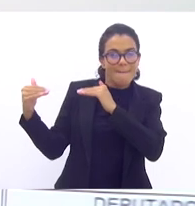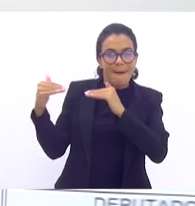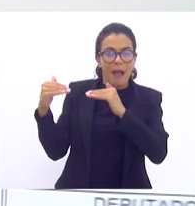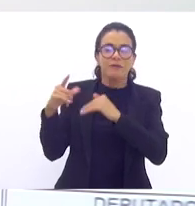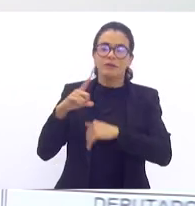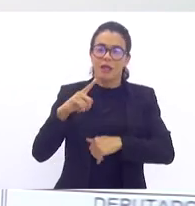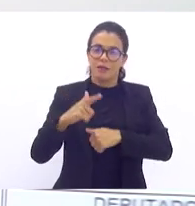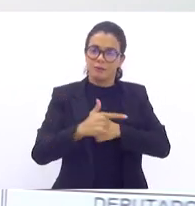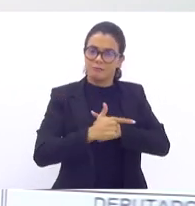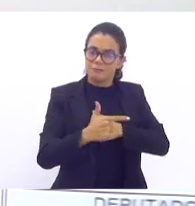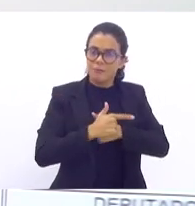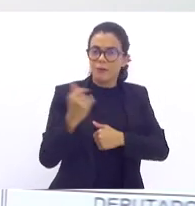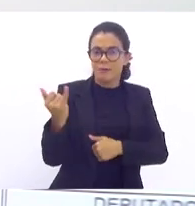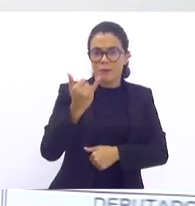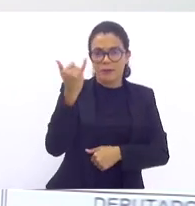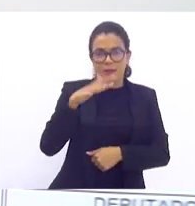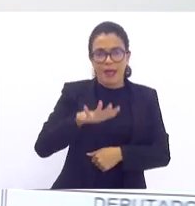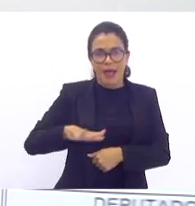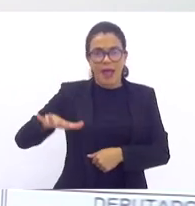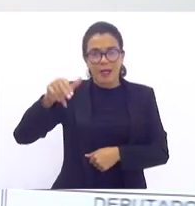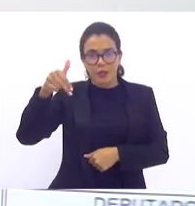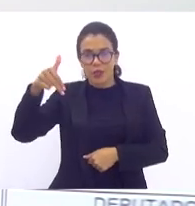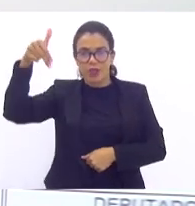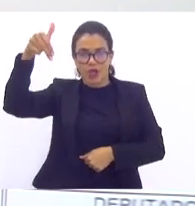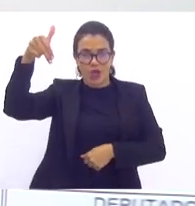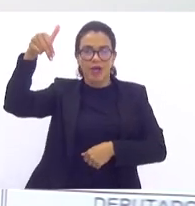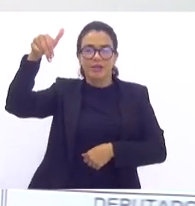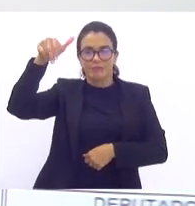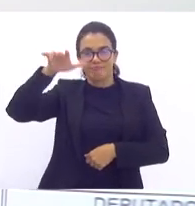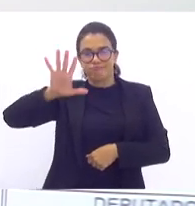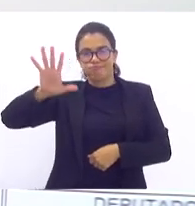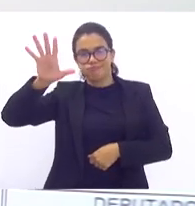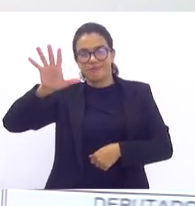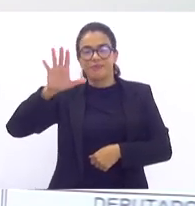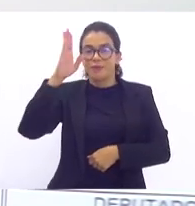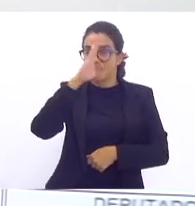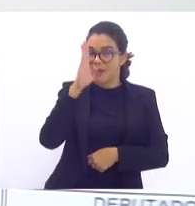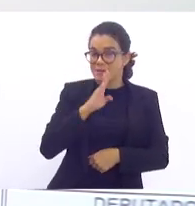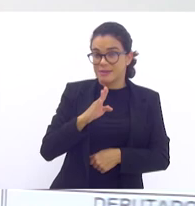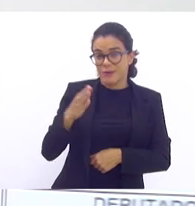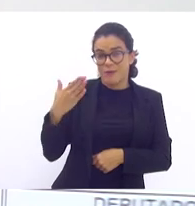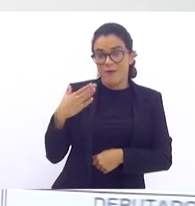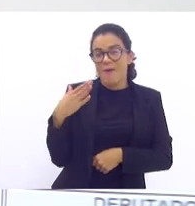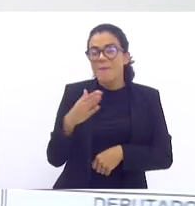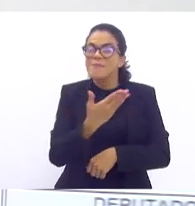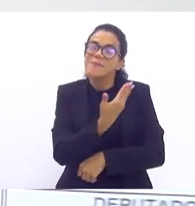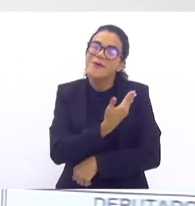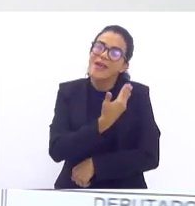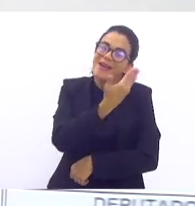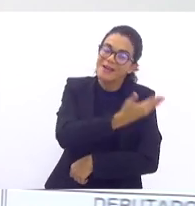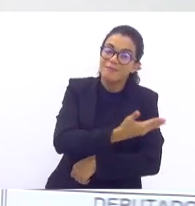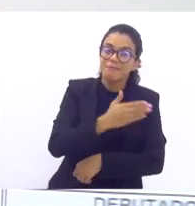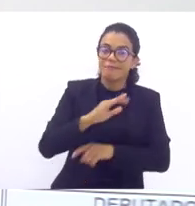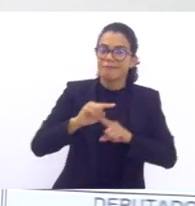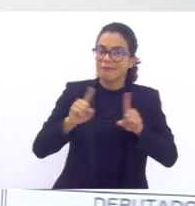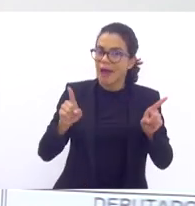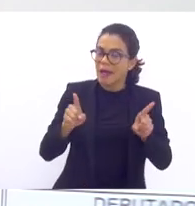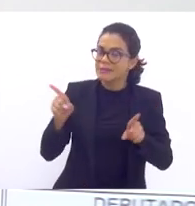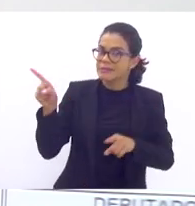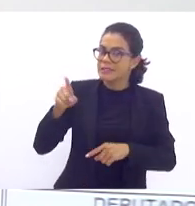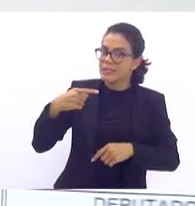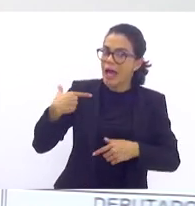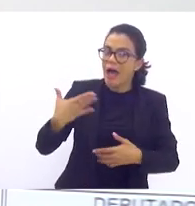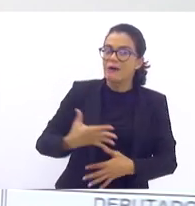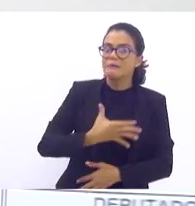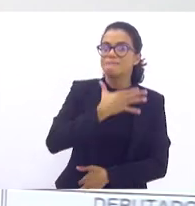um papel importante na região norte do nosso país como vizinho mas que estão pagando uma conta muito